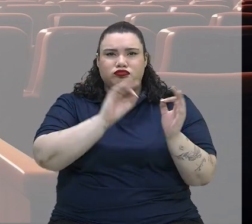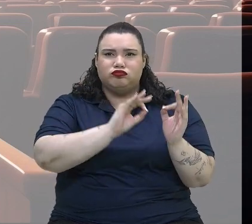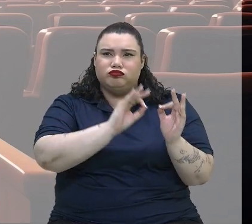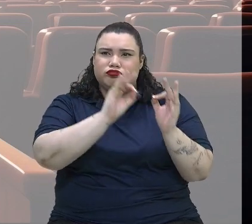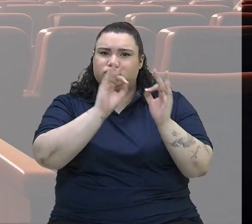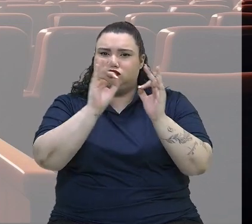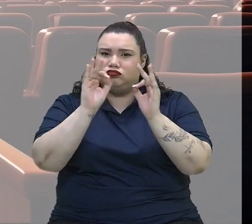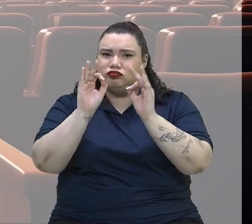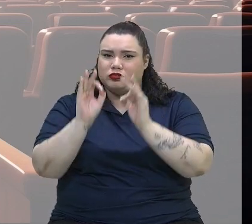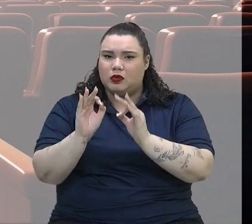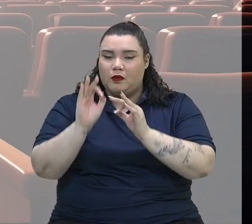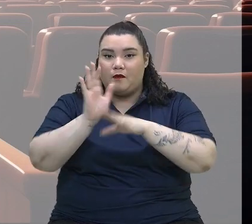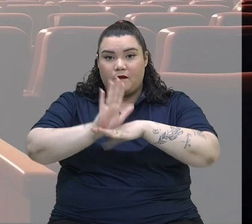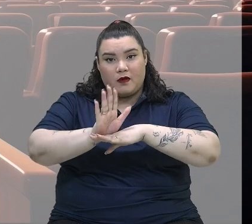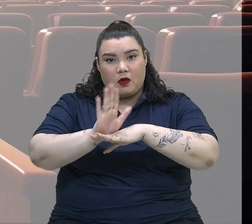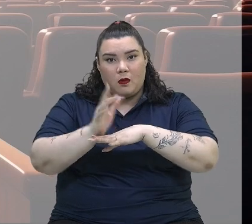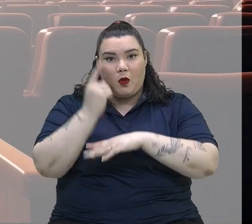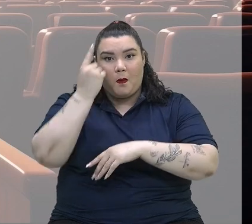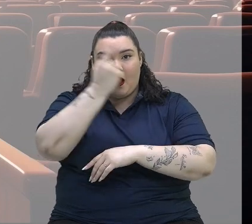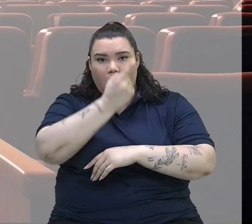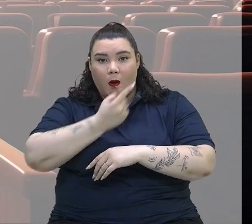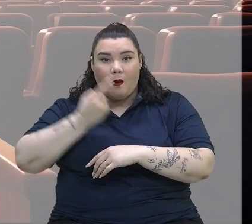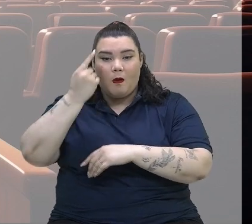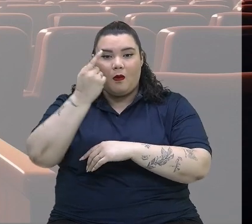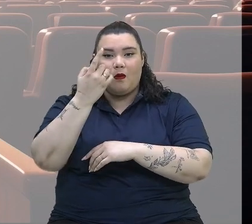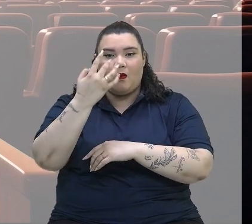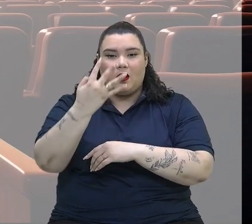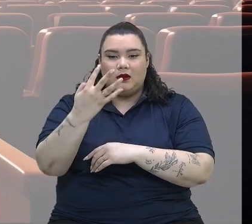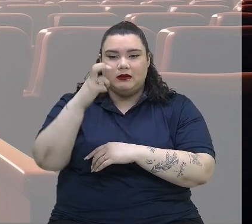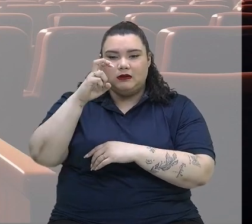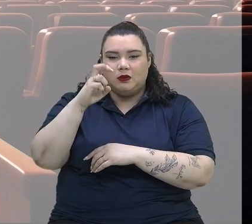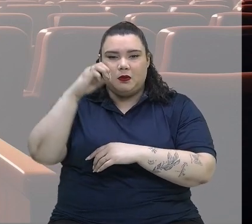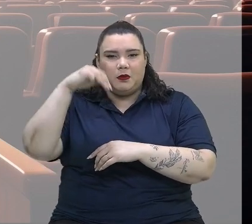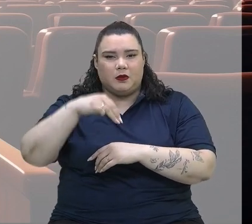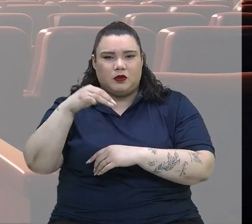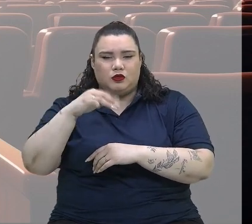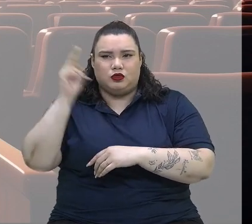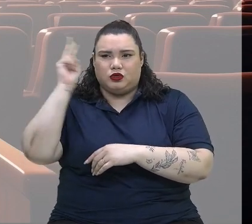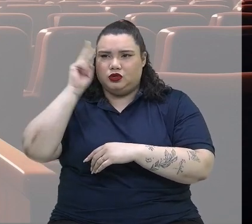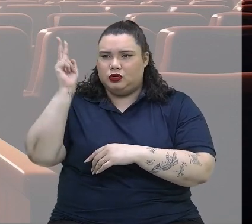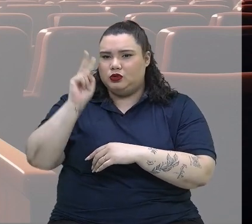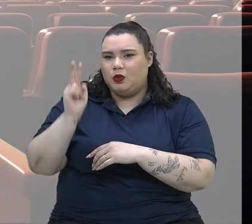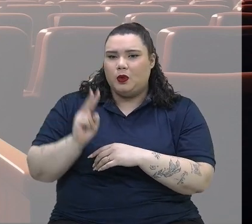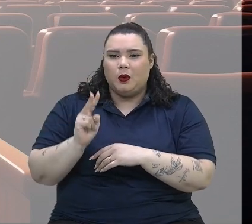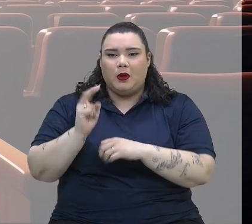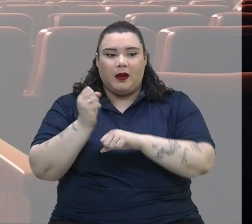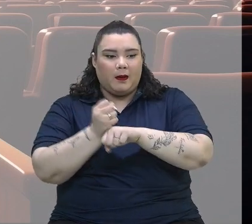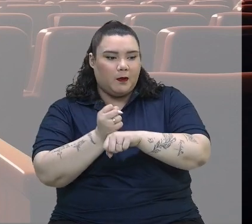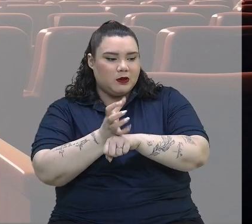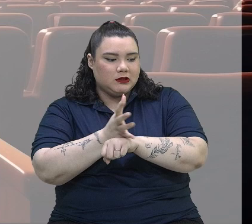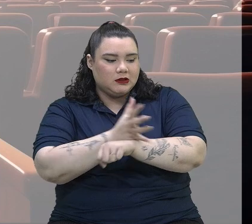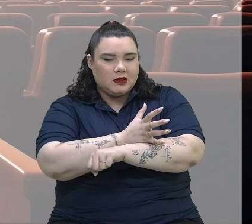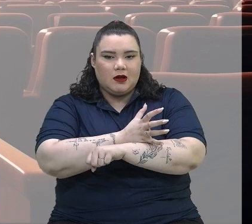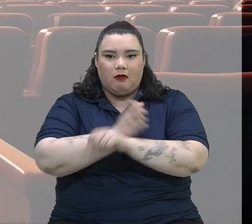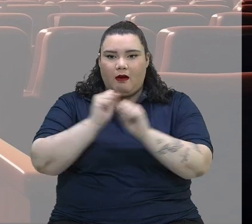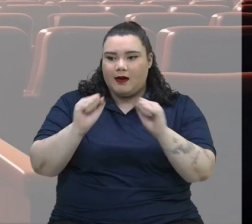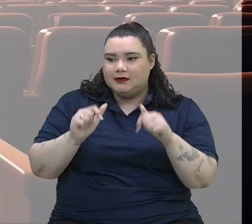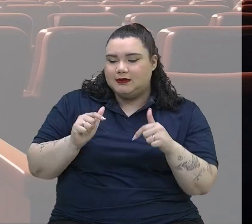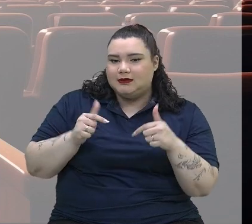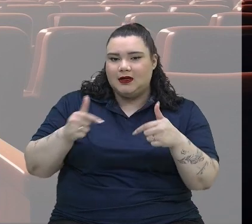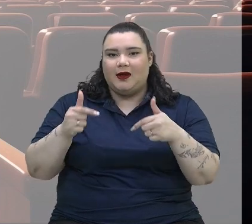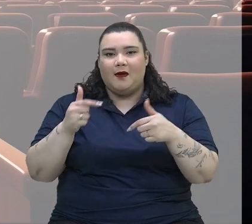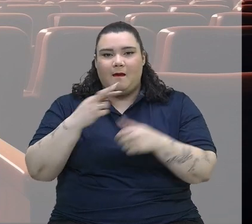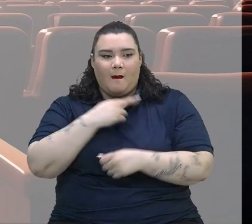tinha 1h e 45 minutos de história, de ação, de emoção, de romance.